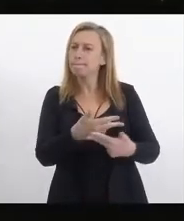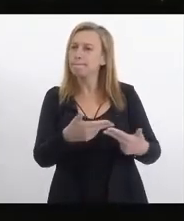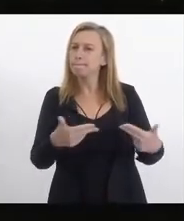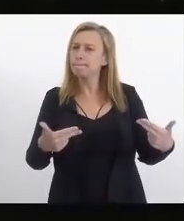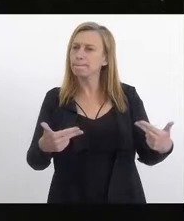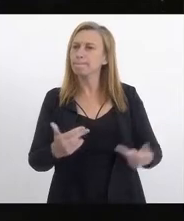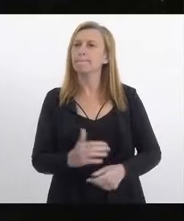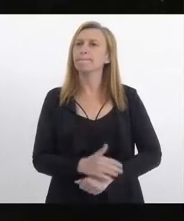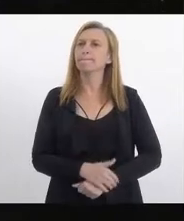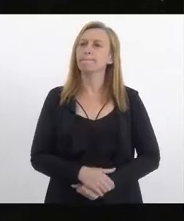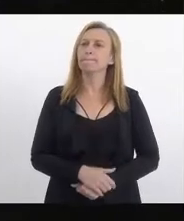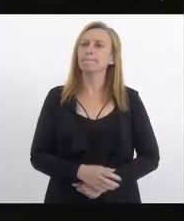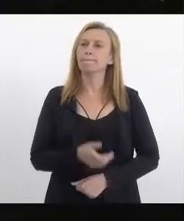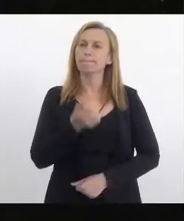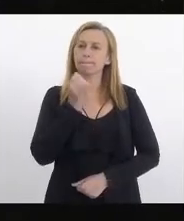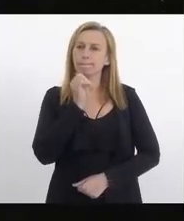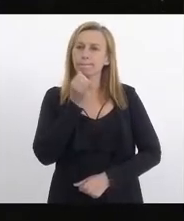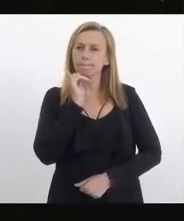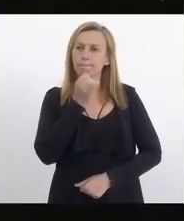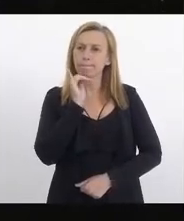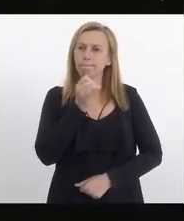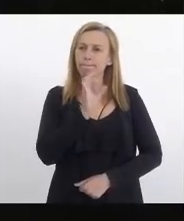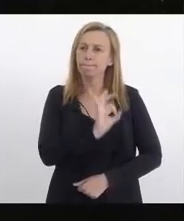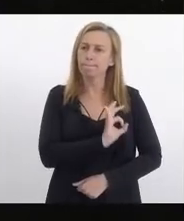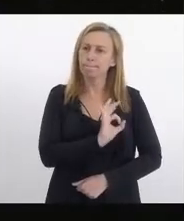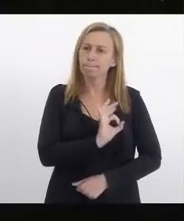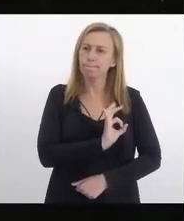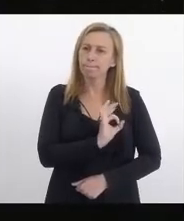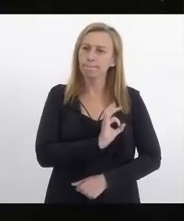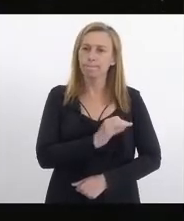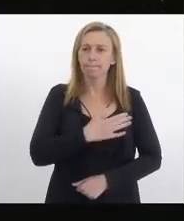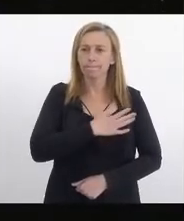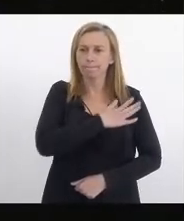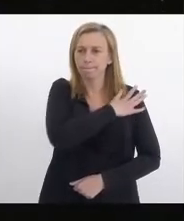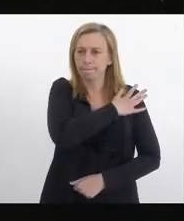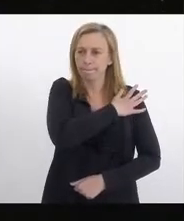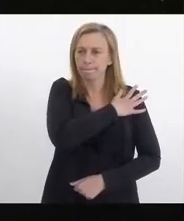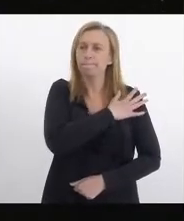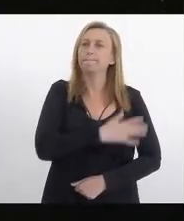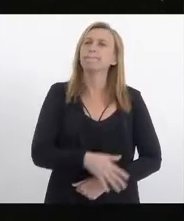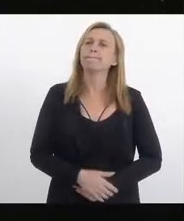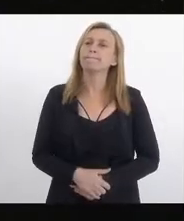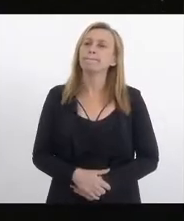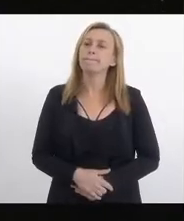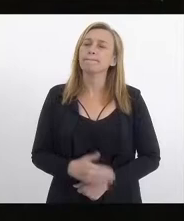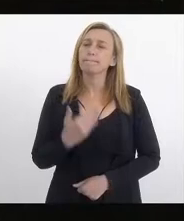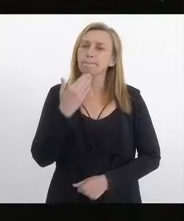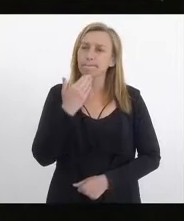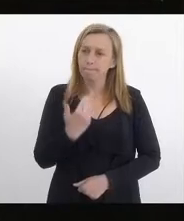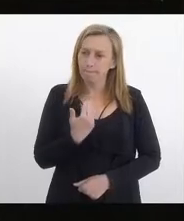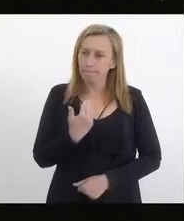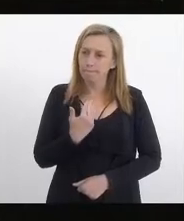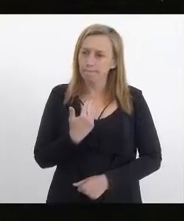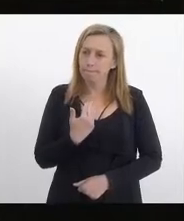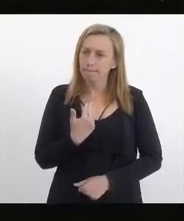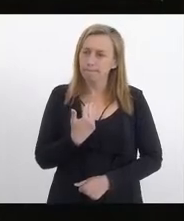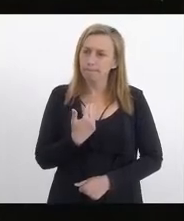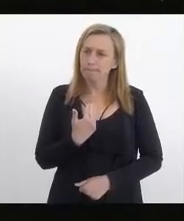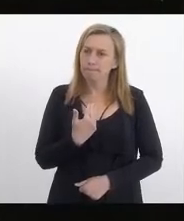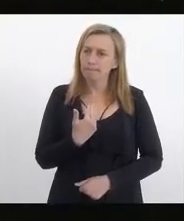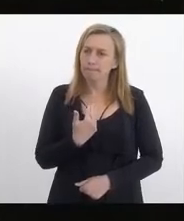diversos relatos de policiais militares me pedindo, por